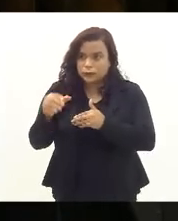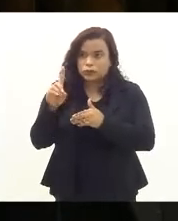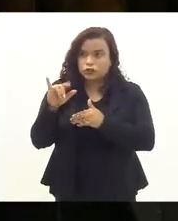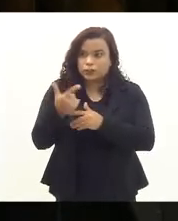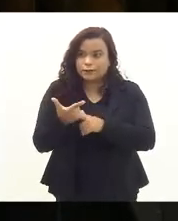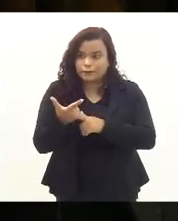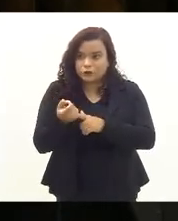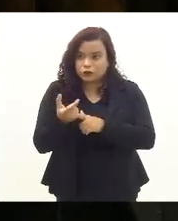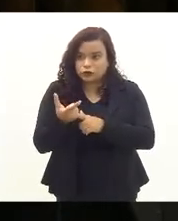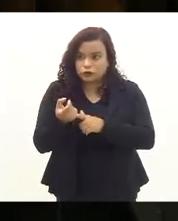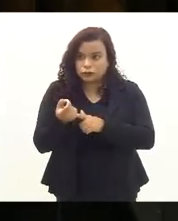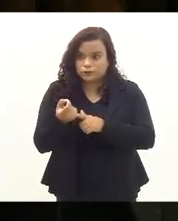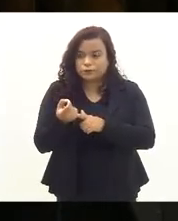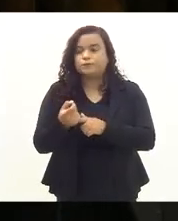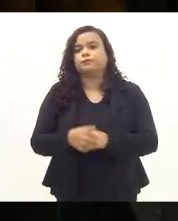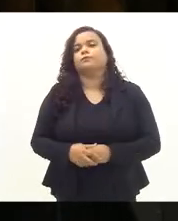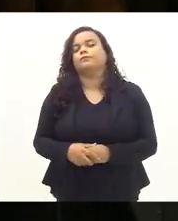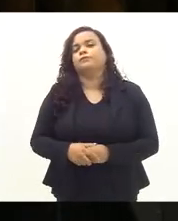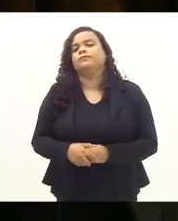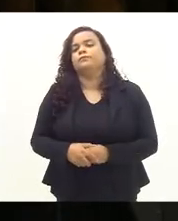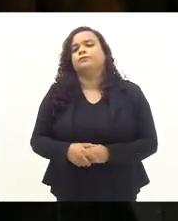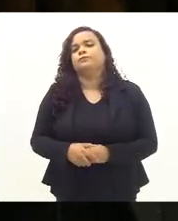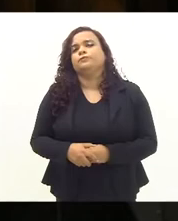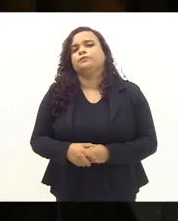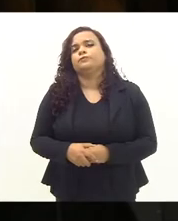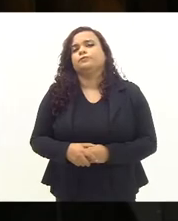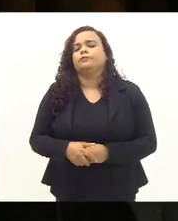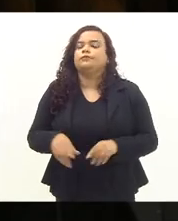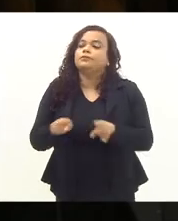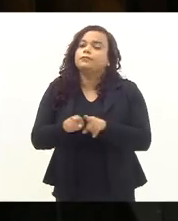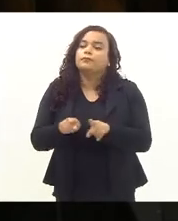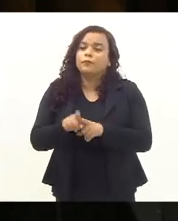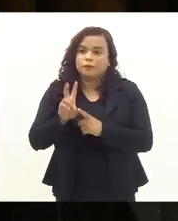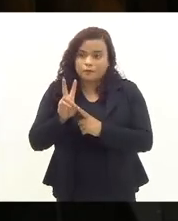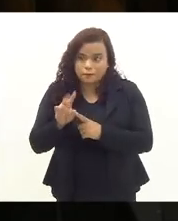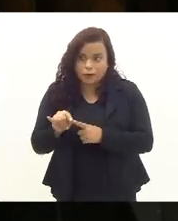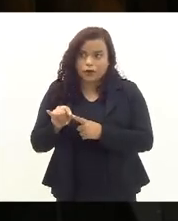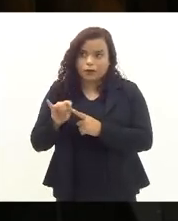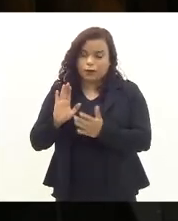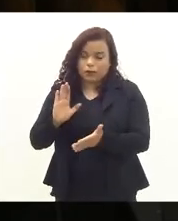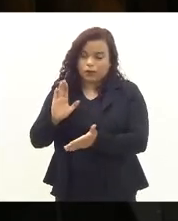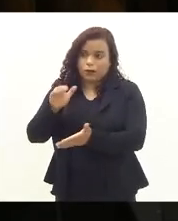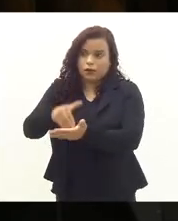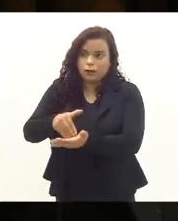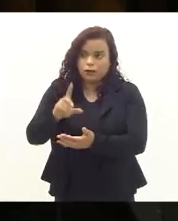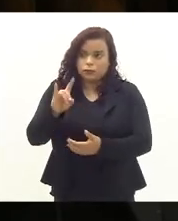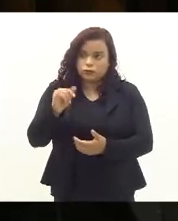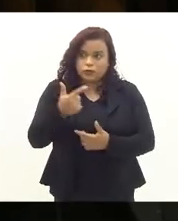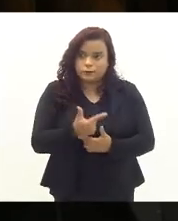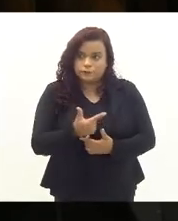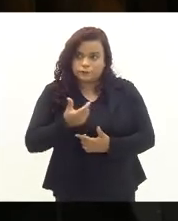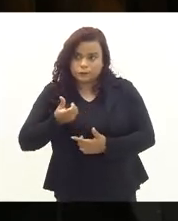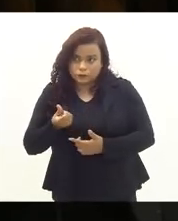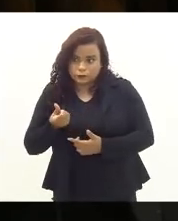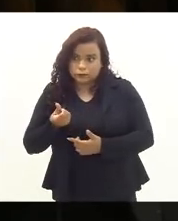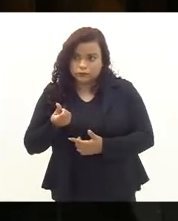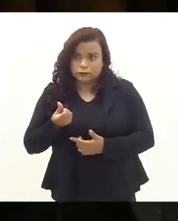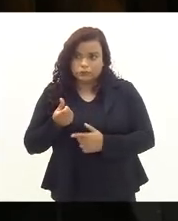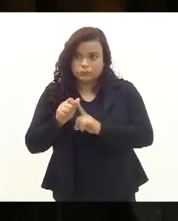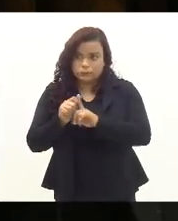vinte e irá até o dia 26 do corrente